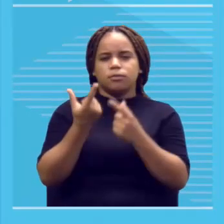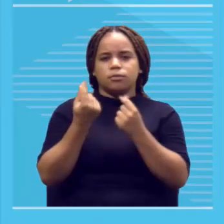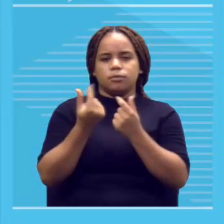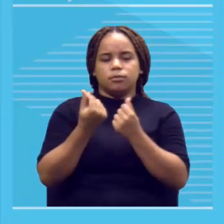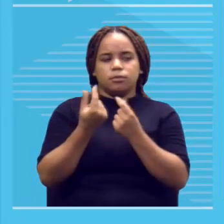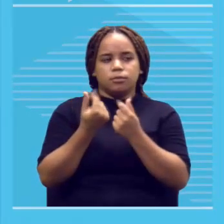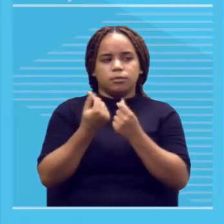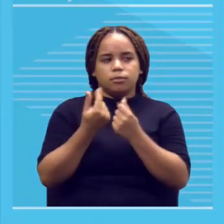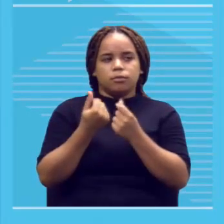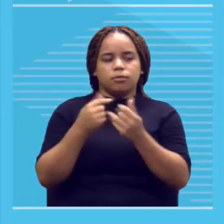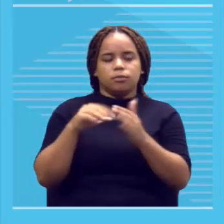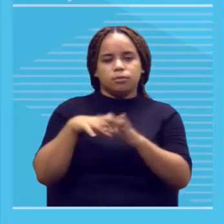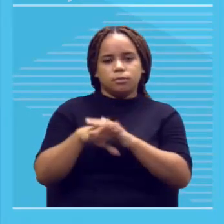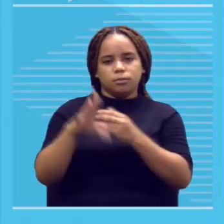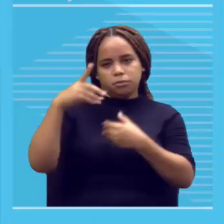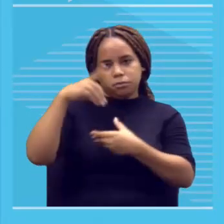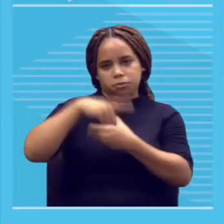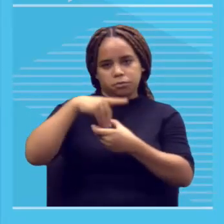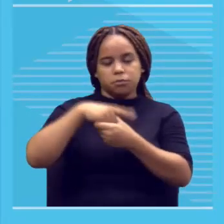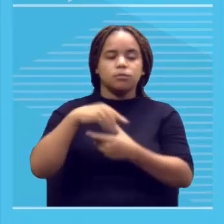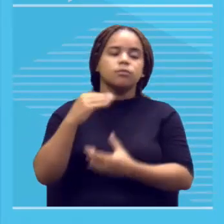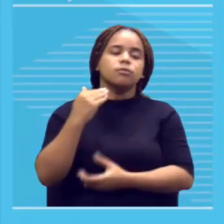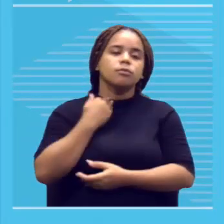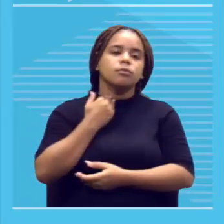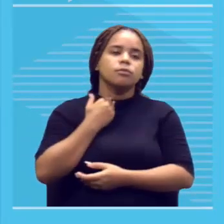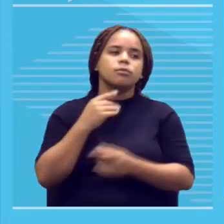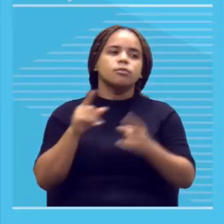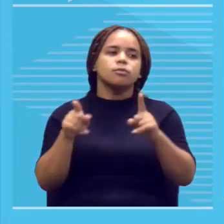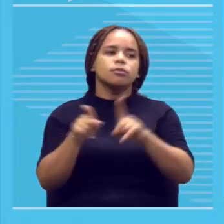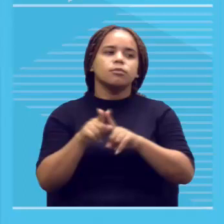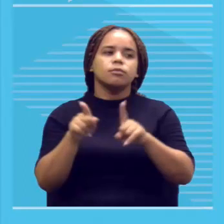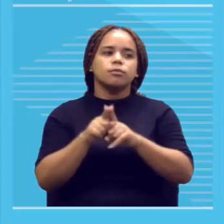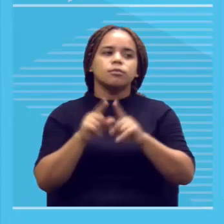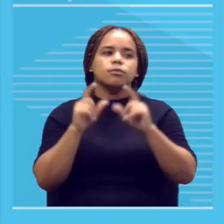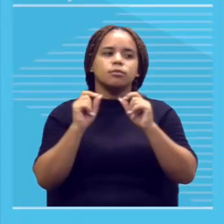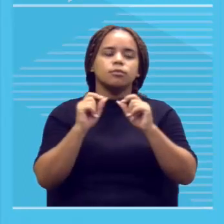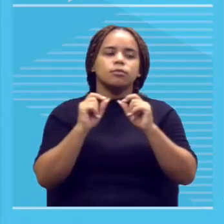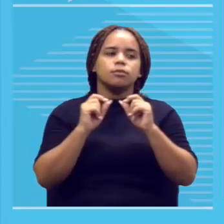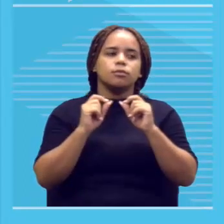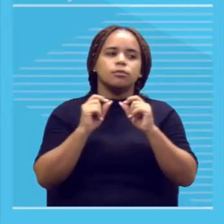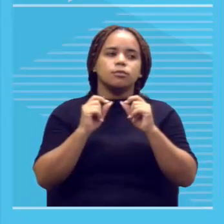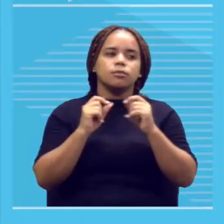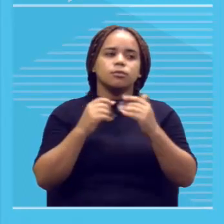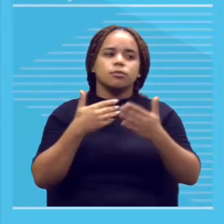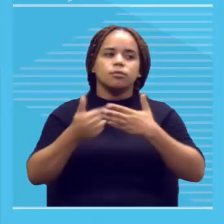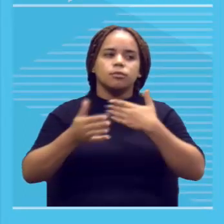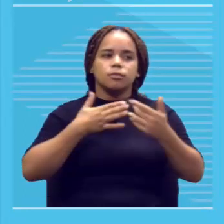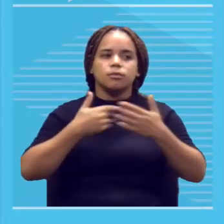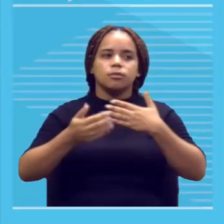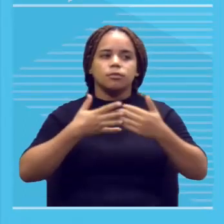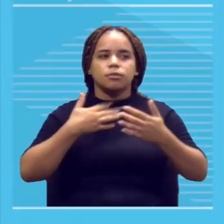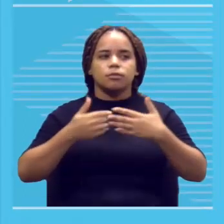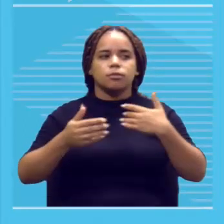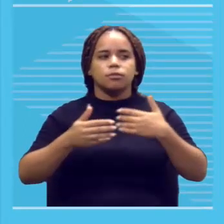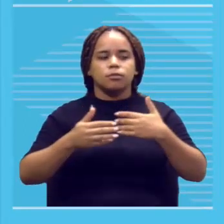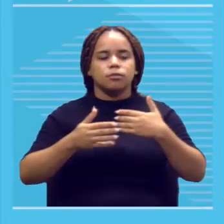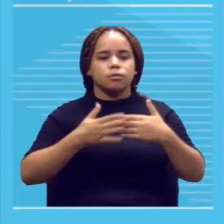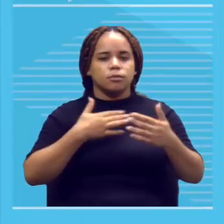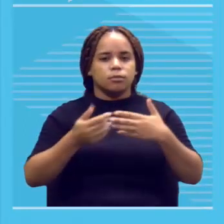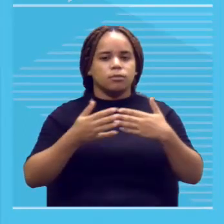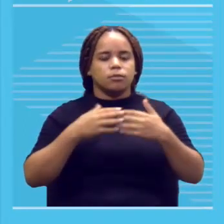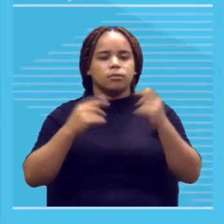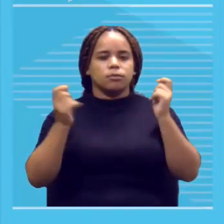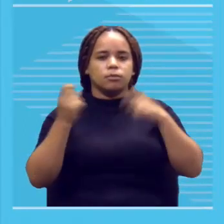no depositado no banco eu posso ter né algumas algumas provisões para